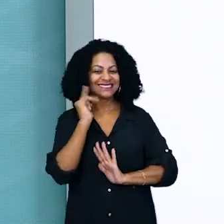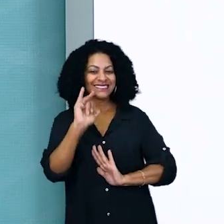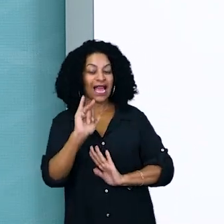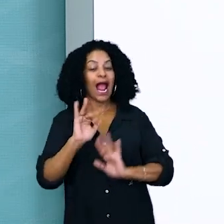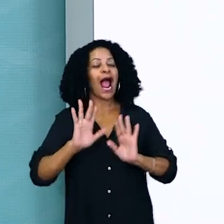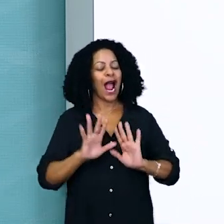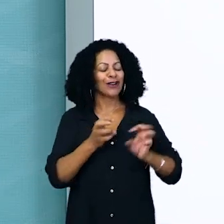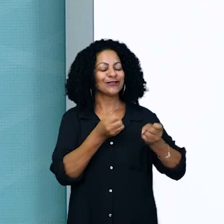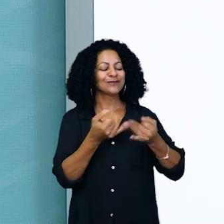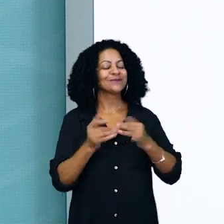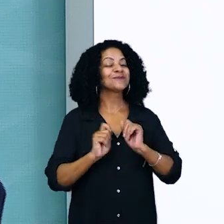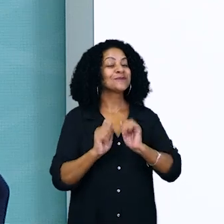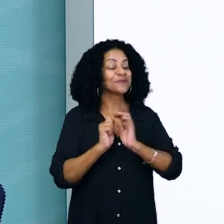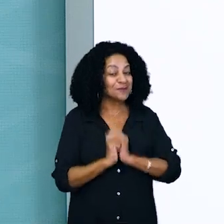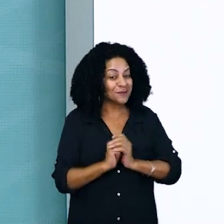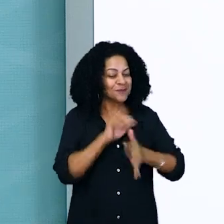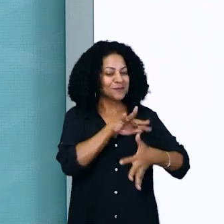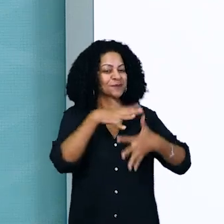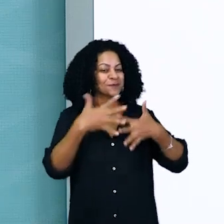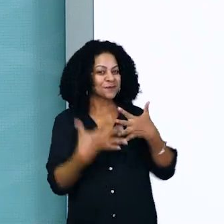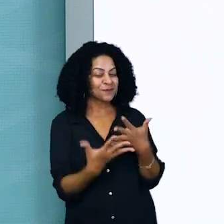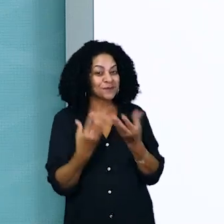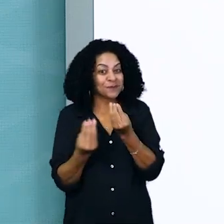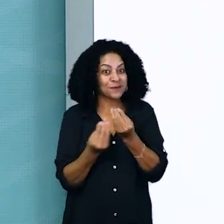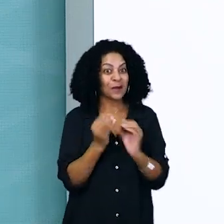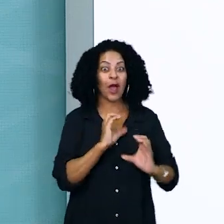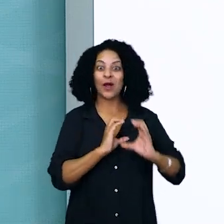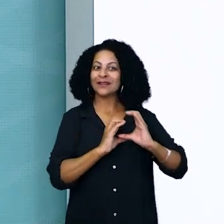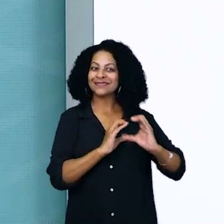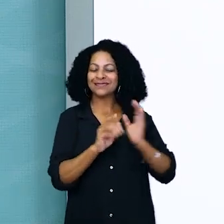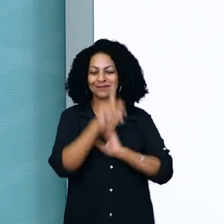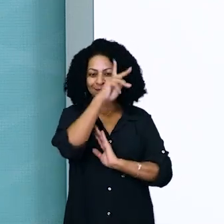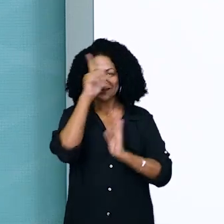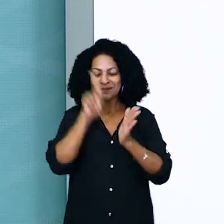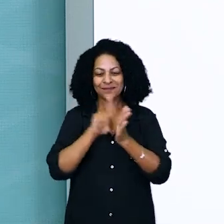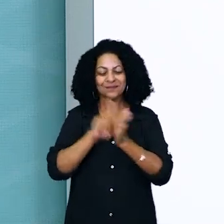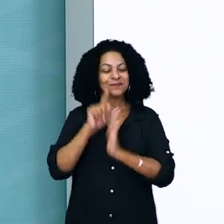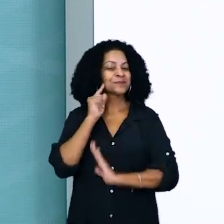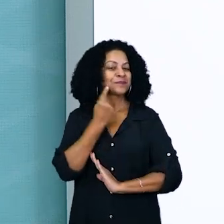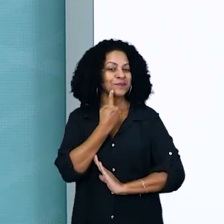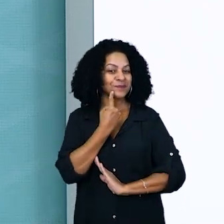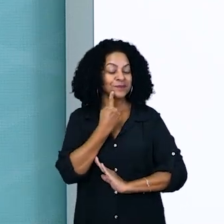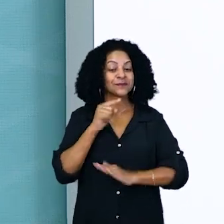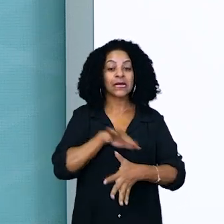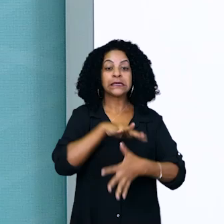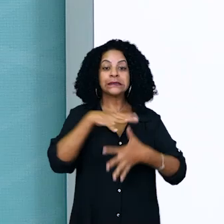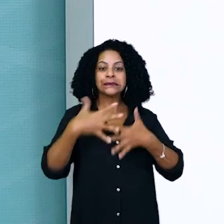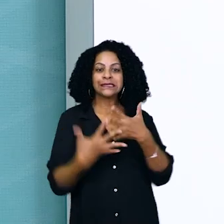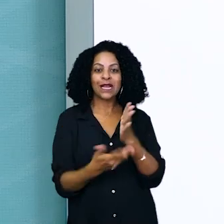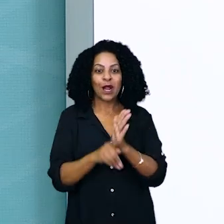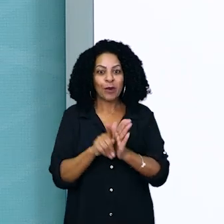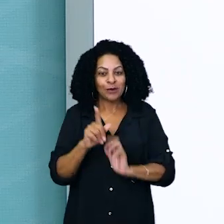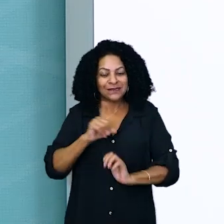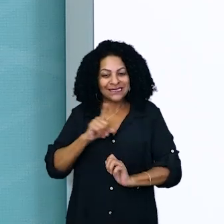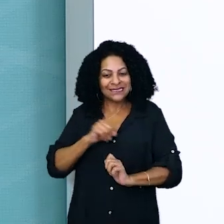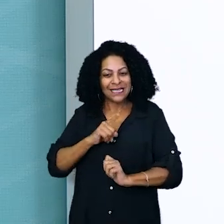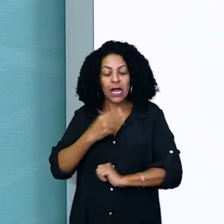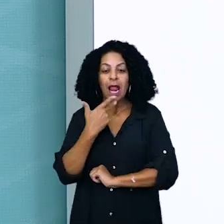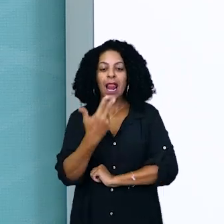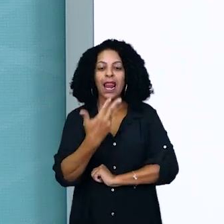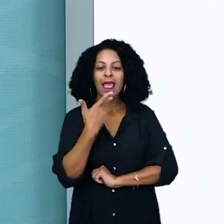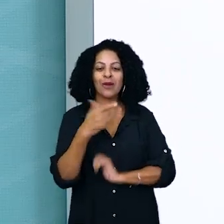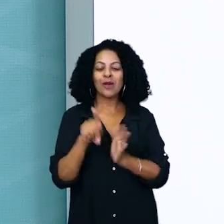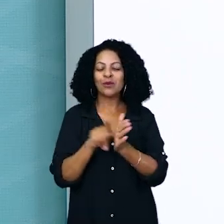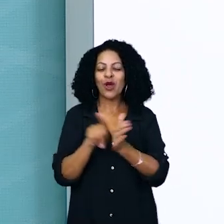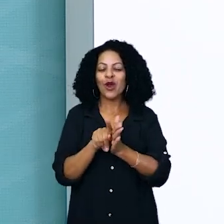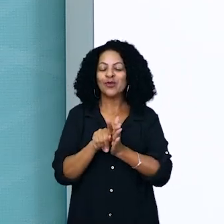Eu estou falando da língua brasileira de sinais. Para promover a comunicação de pessoas com deficiência auditiva, a Libras foi reconhecida